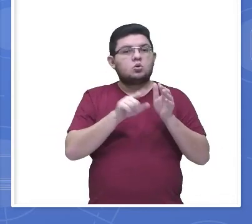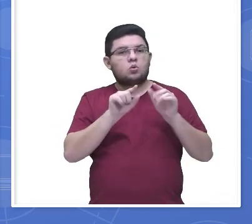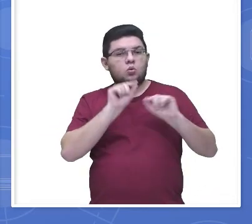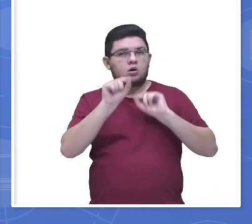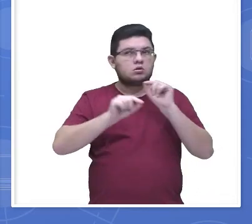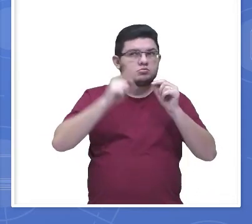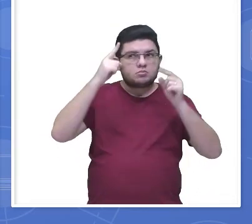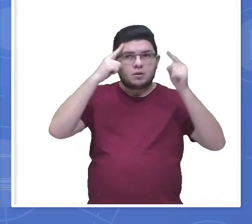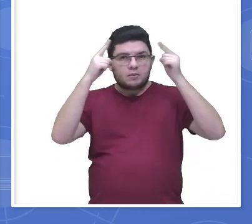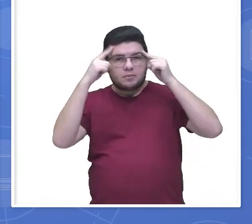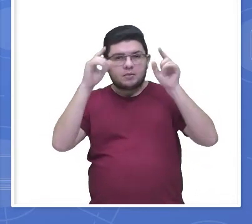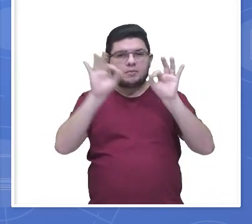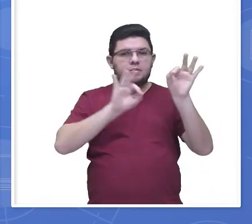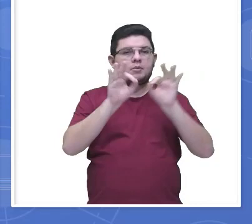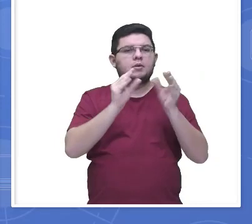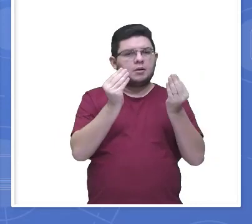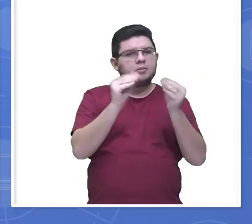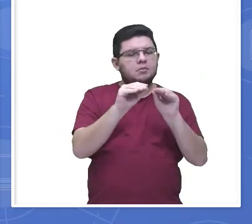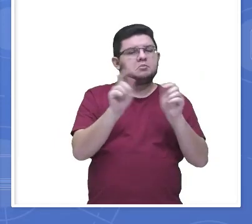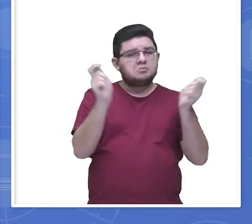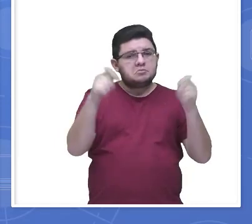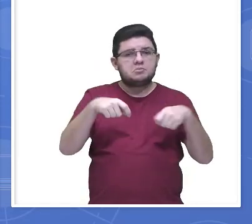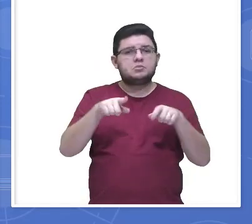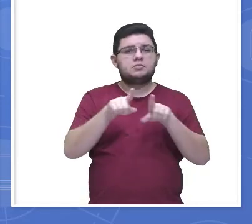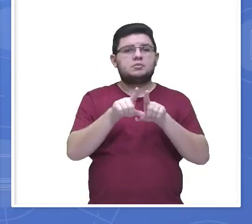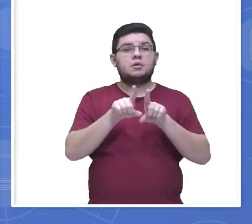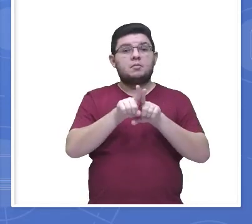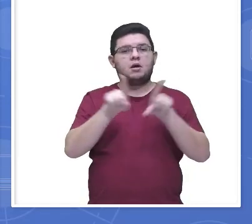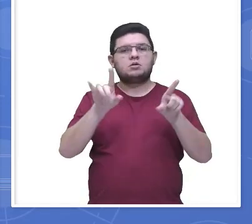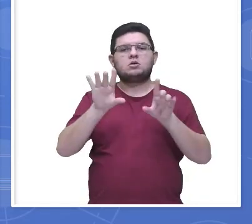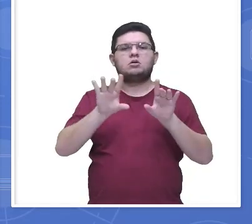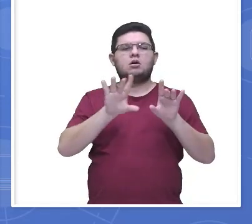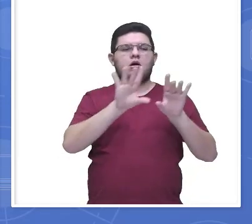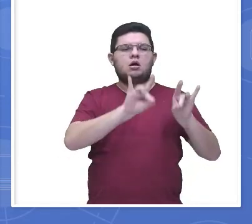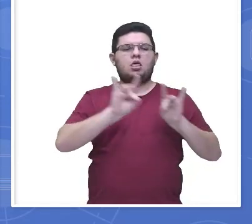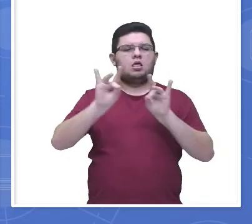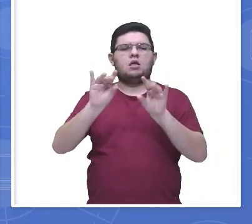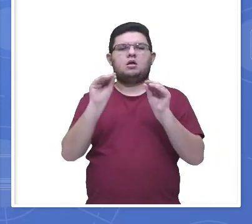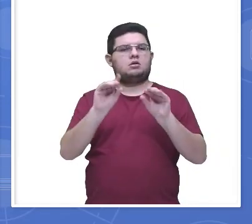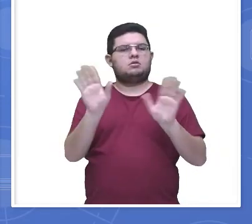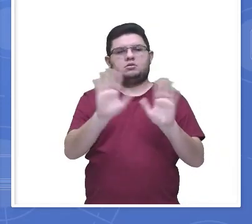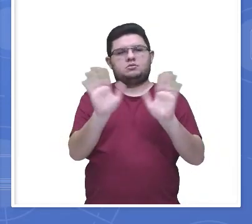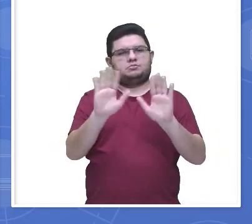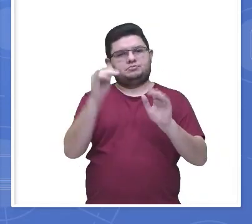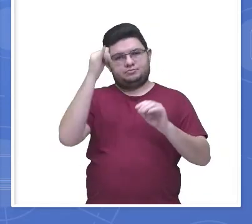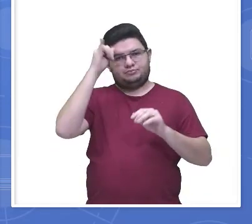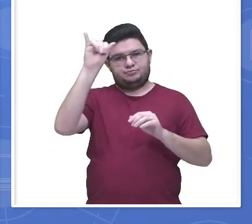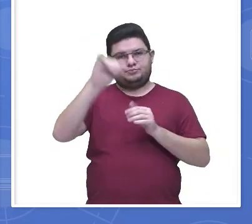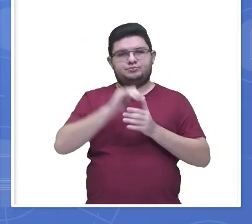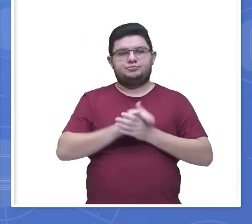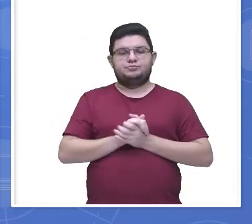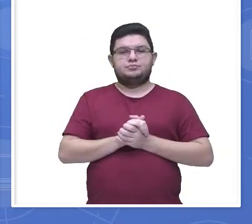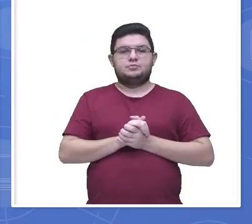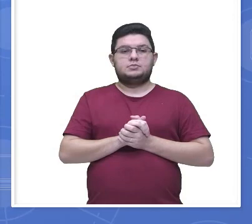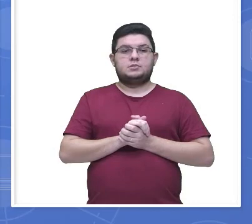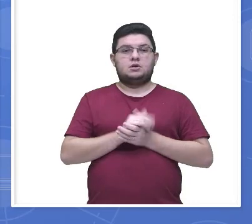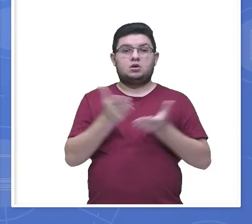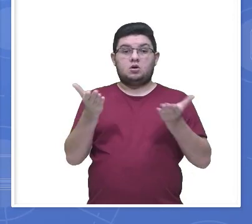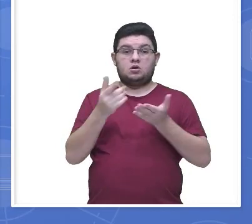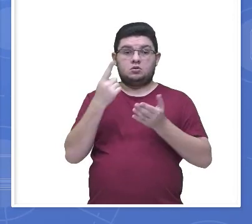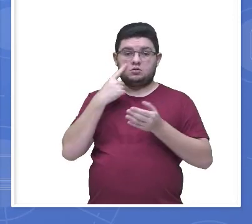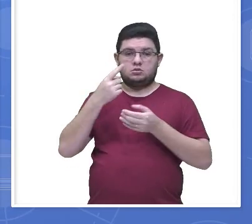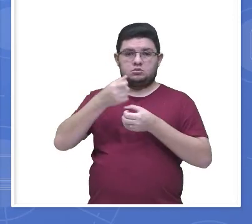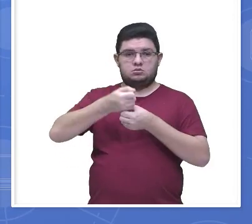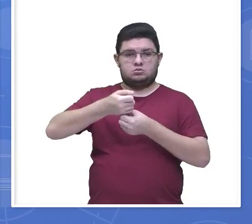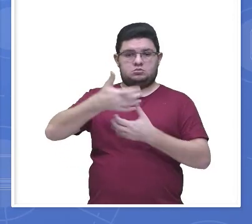sua ideia, pode ser, tá bom? Mas só Ctrl+C e Ctrl+V, agora não. Vamos dar uma olhada então no nosso